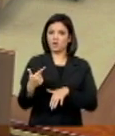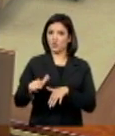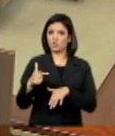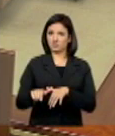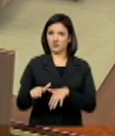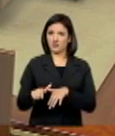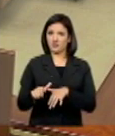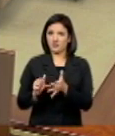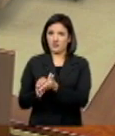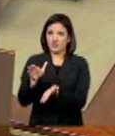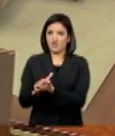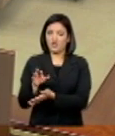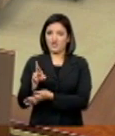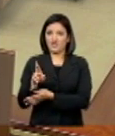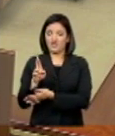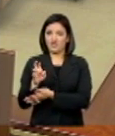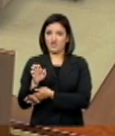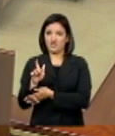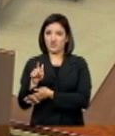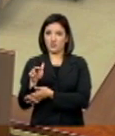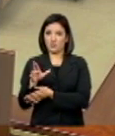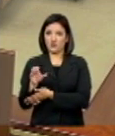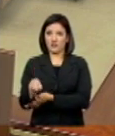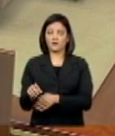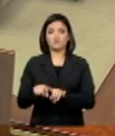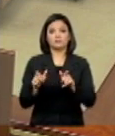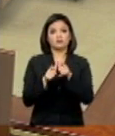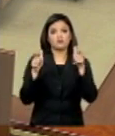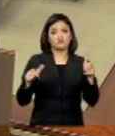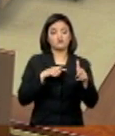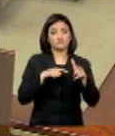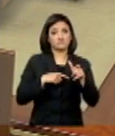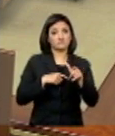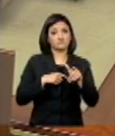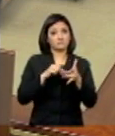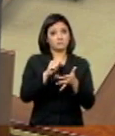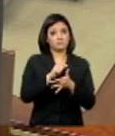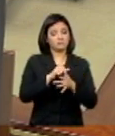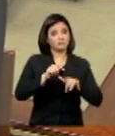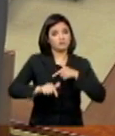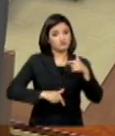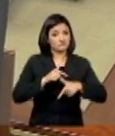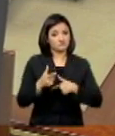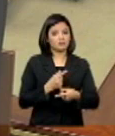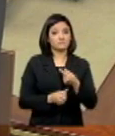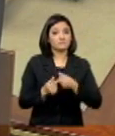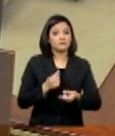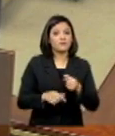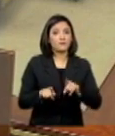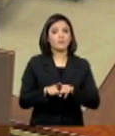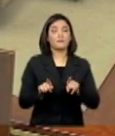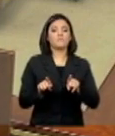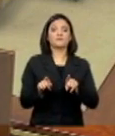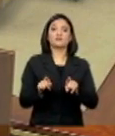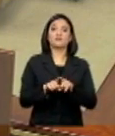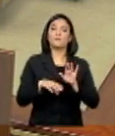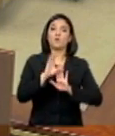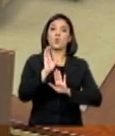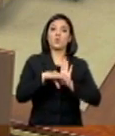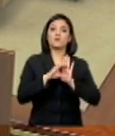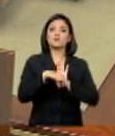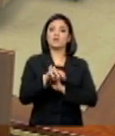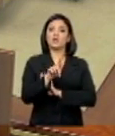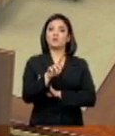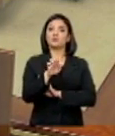ocorre na maioria das vezes e mantém atividades econômicas o conceito genérico e aposto diretamente a disciplinar situações